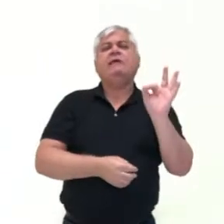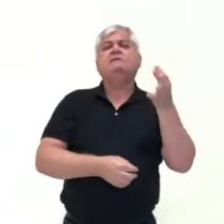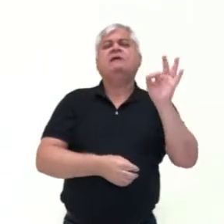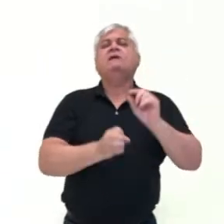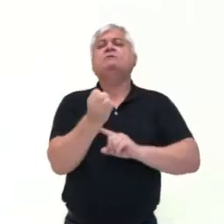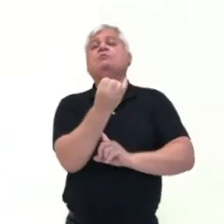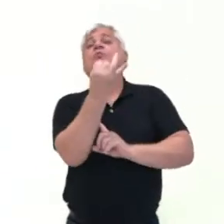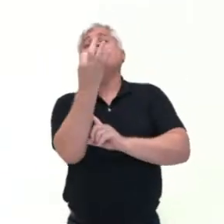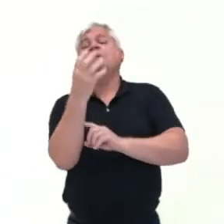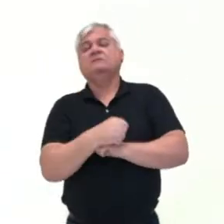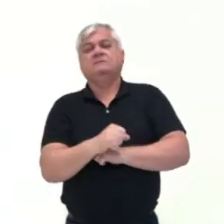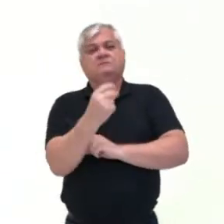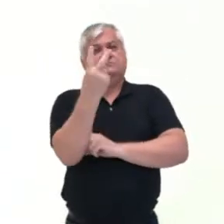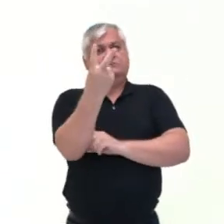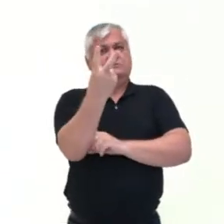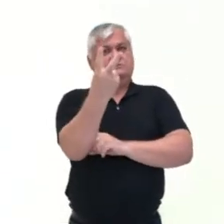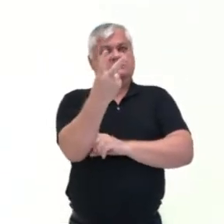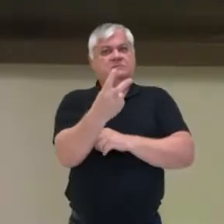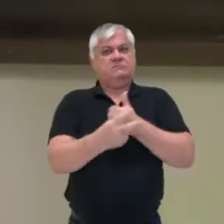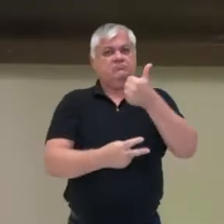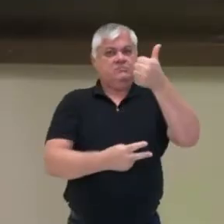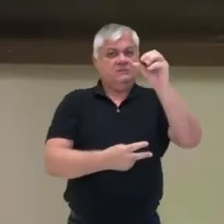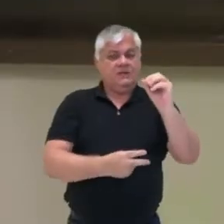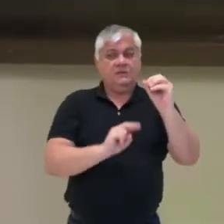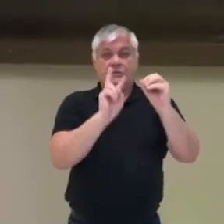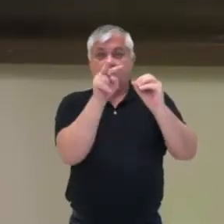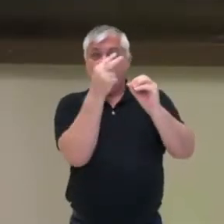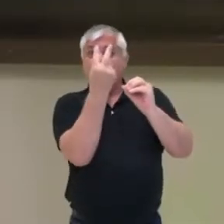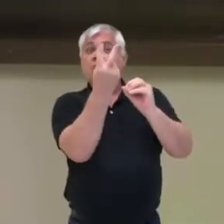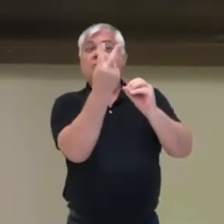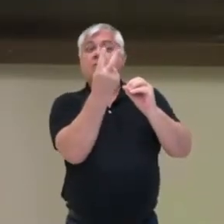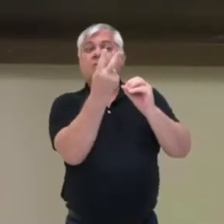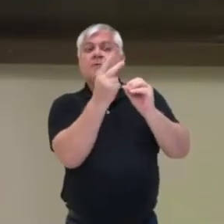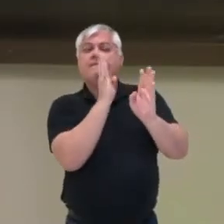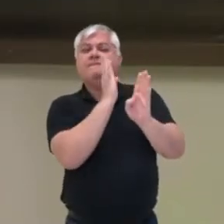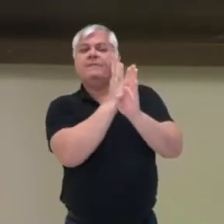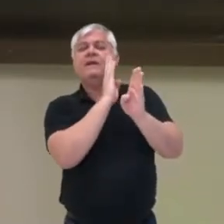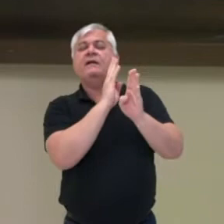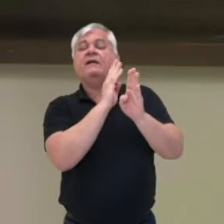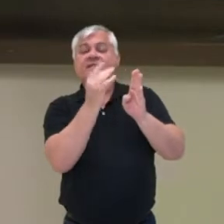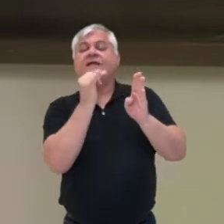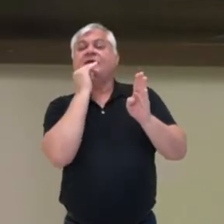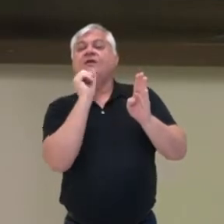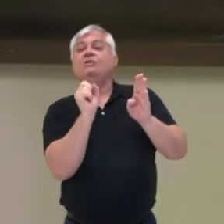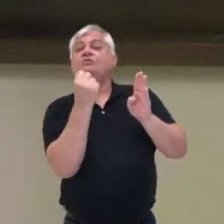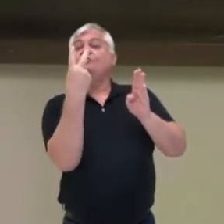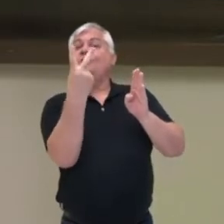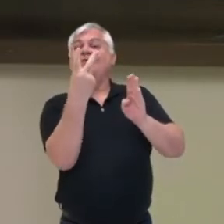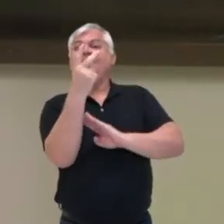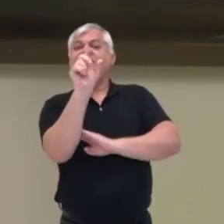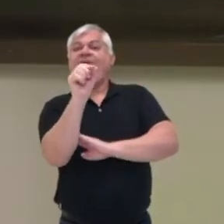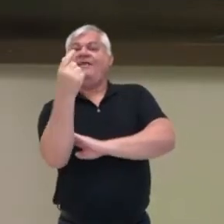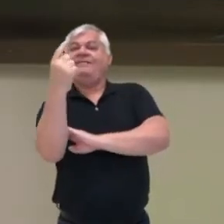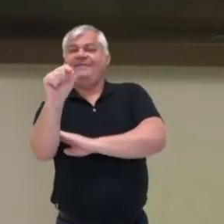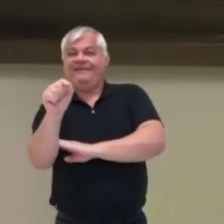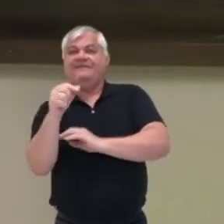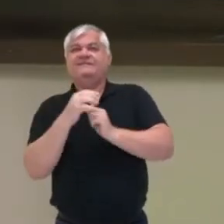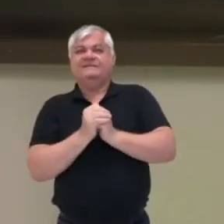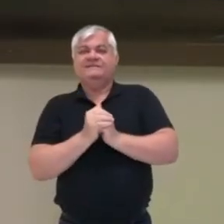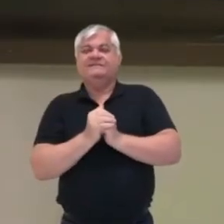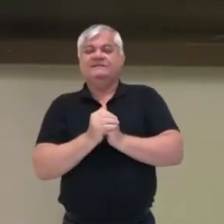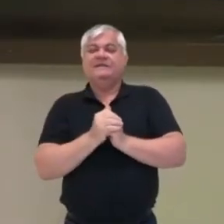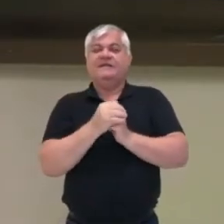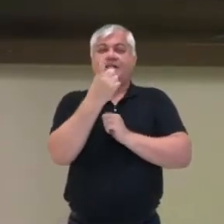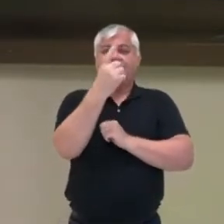10? 2 vezes. O fator 2, né, ele mostra quantas vezes a minha base precisa se repetir. E 10